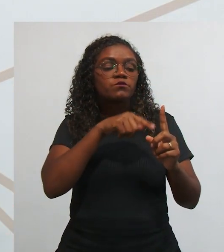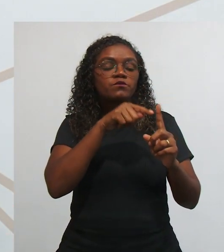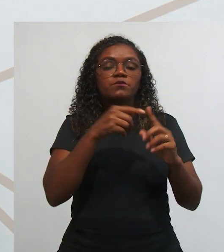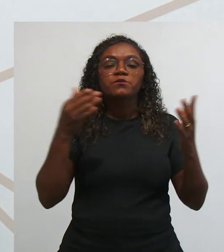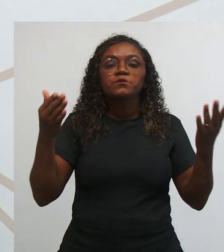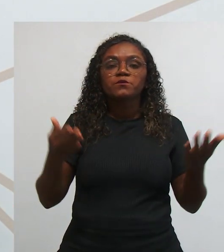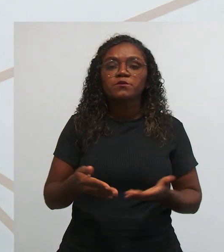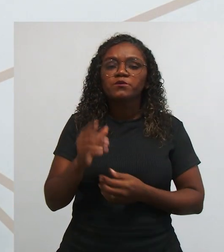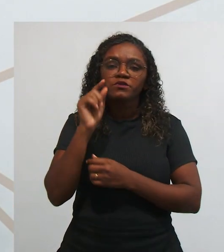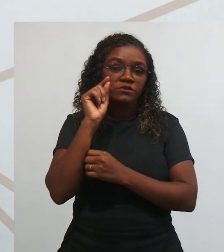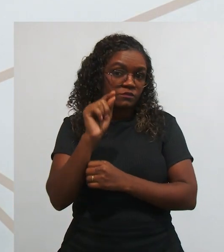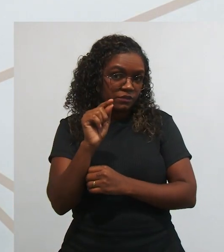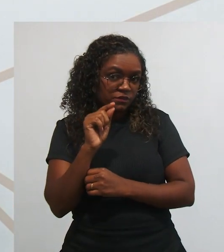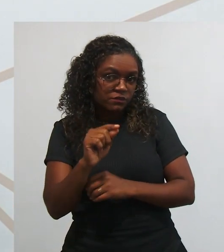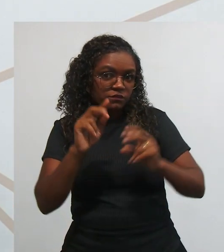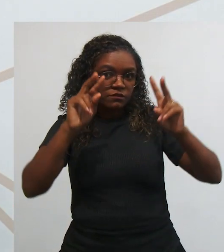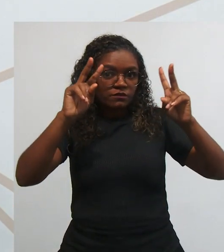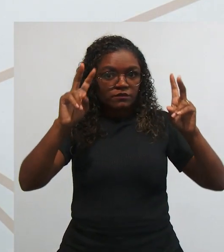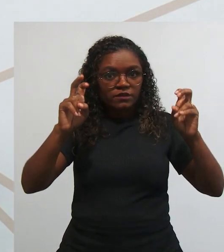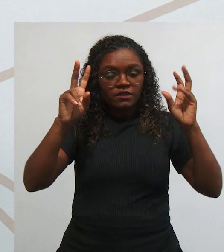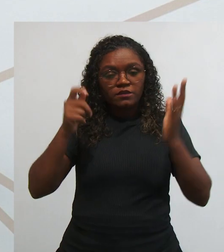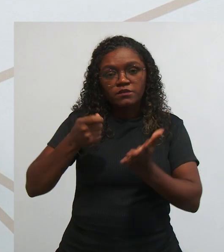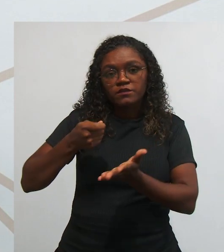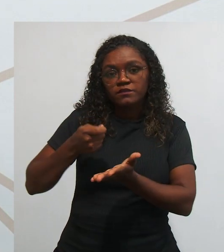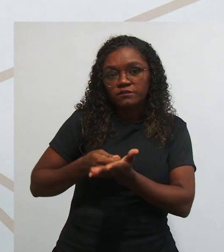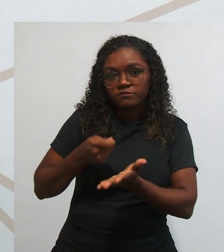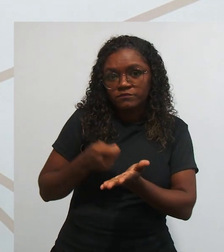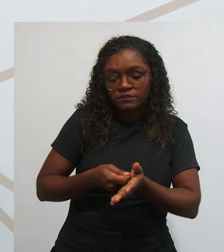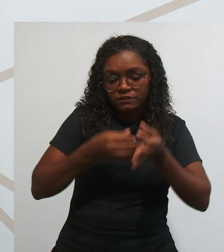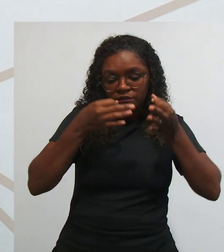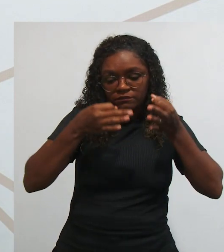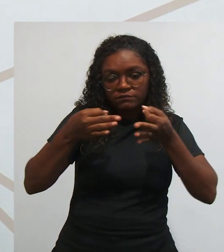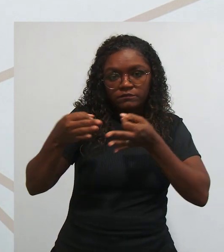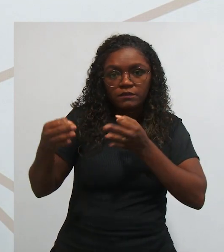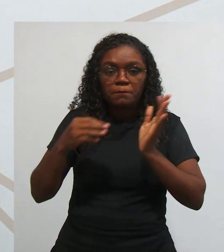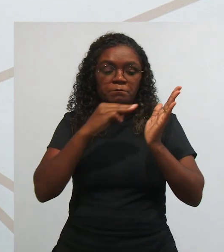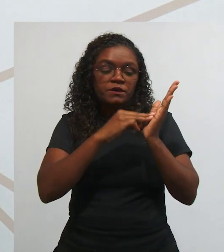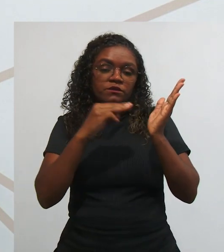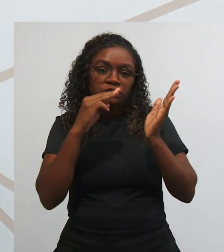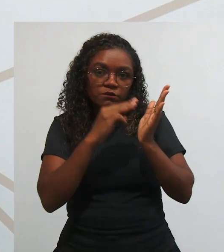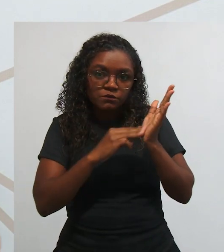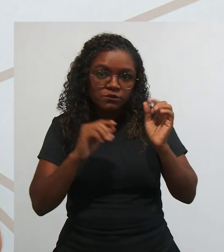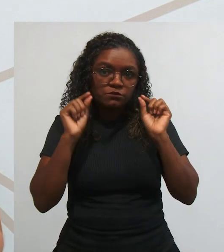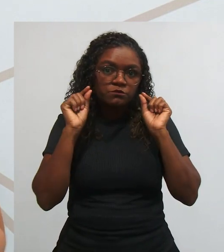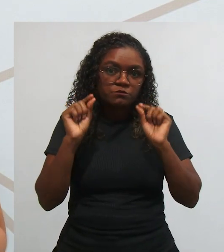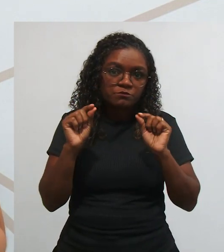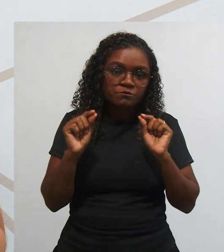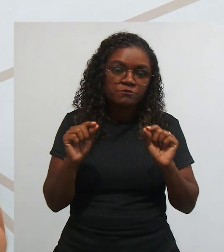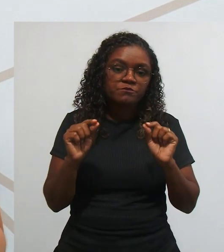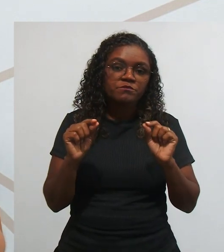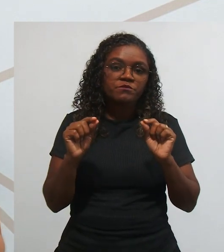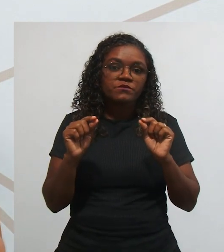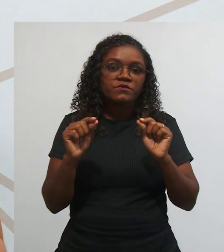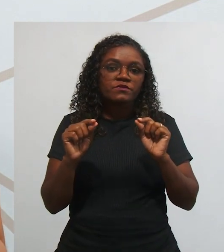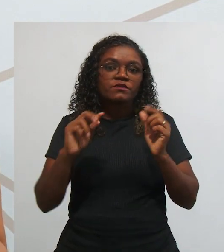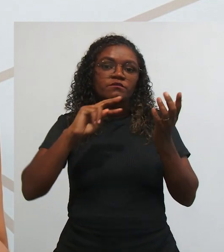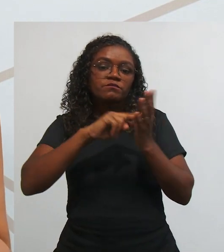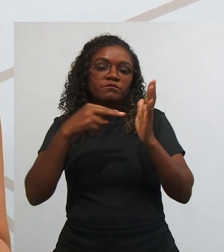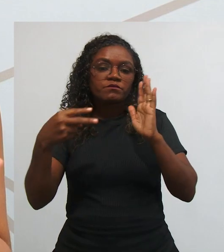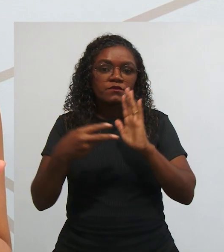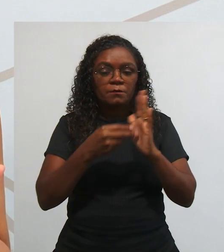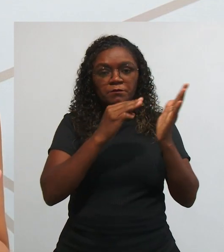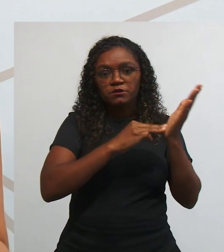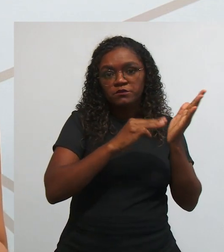nosso episódio hoje é justamente falar sobre a rigorosidade metódica que confere à